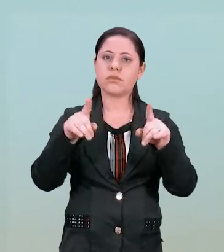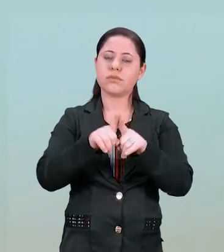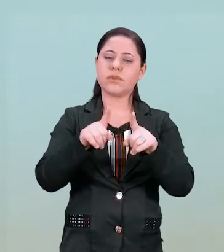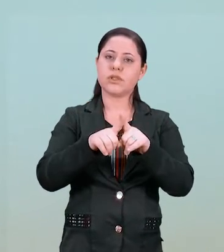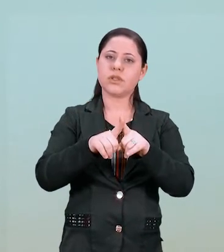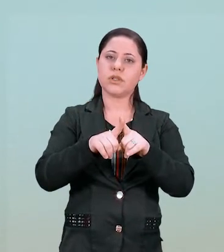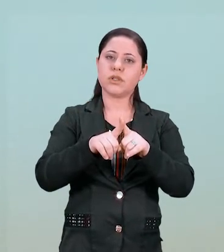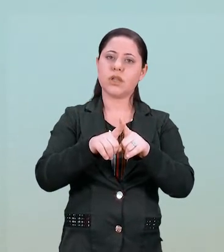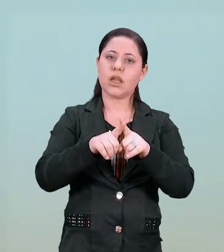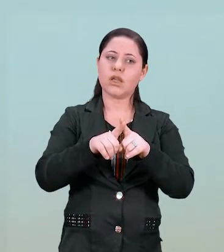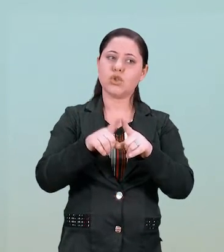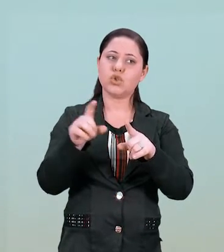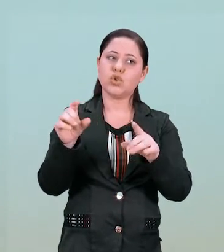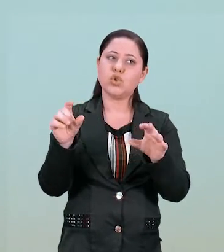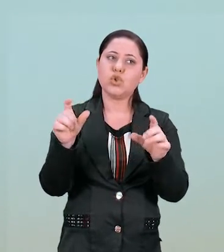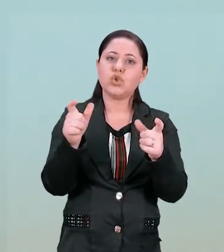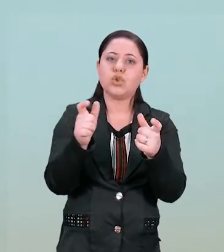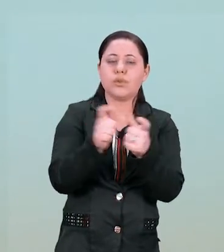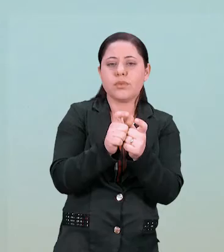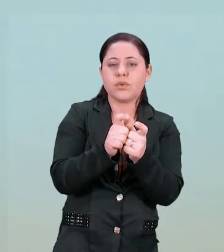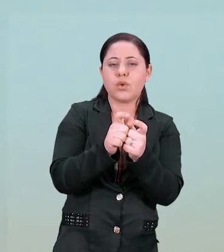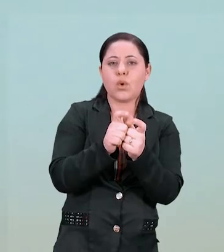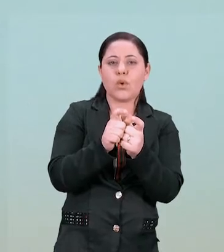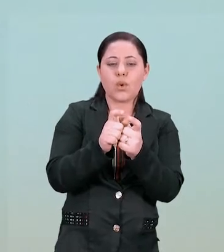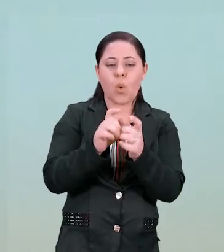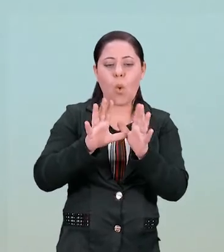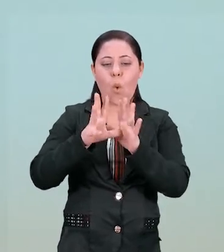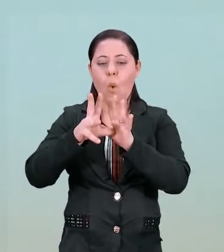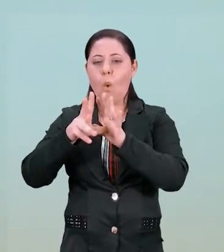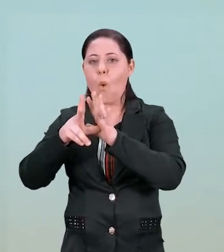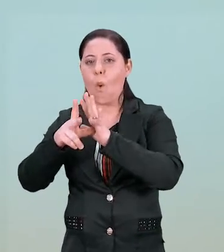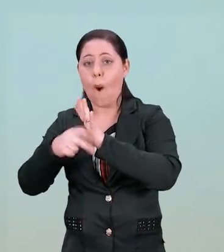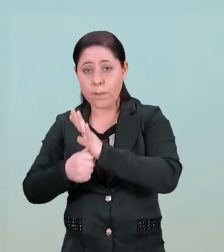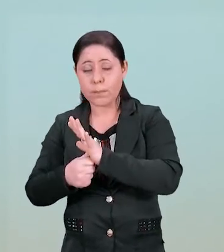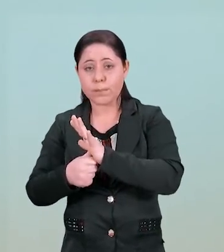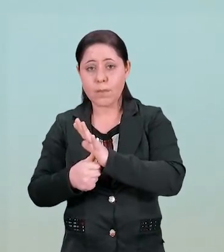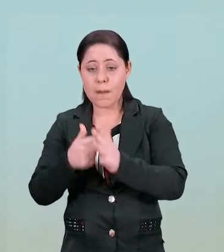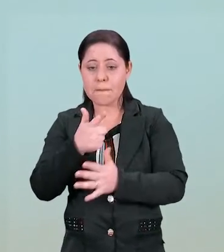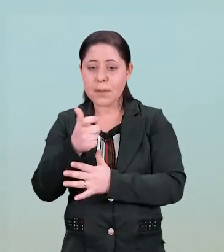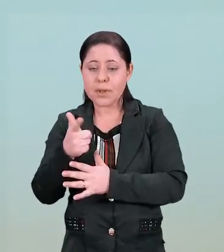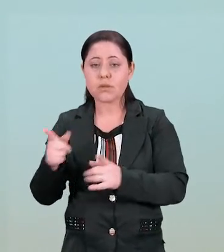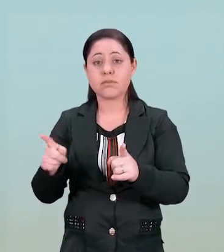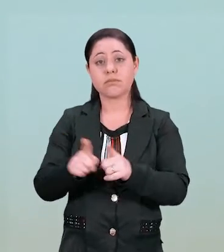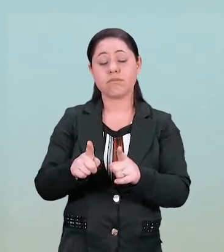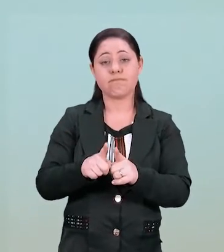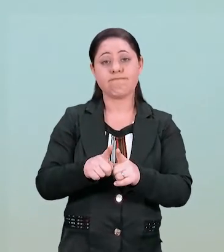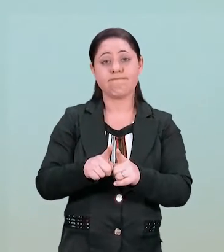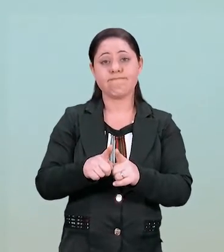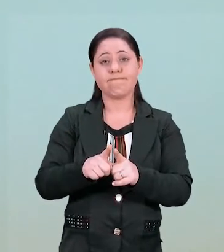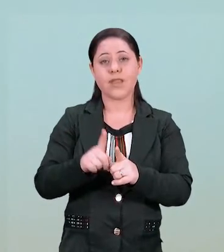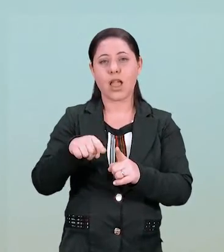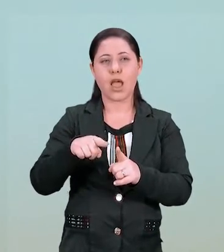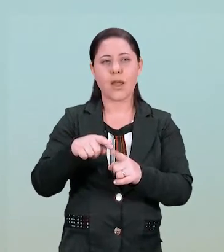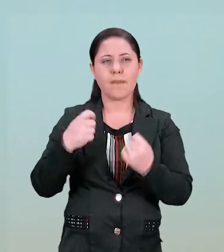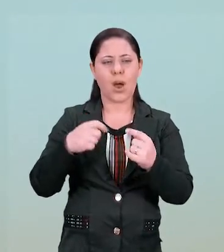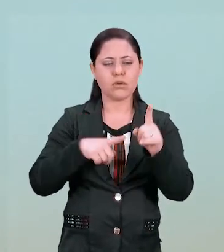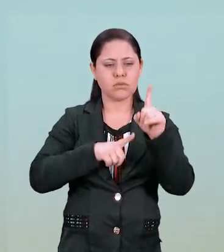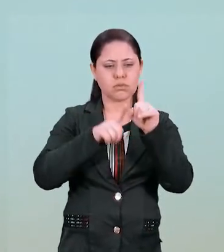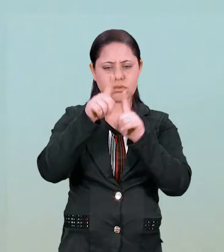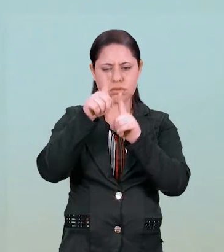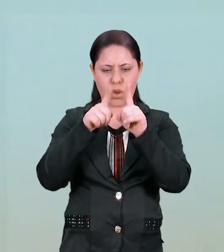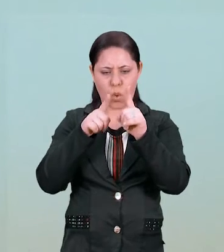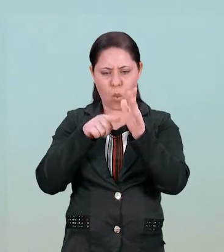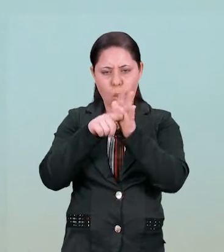Então, a inteligência artificial aplicada à análise criminal nos permite extrair esses dados e, de uma forma muito